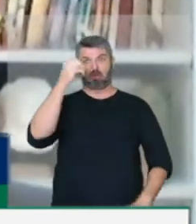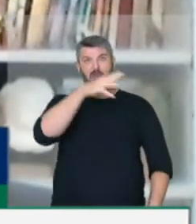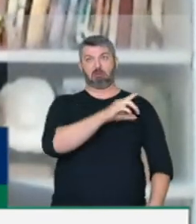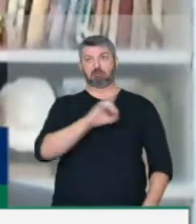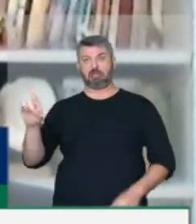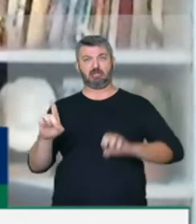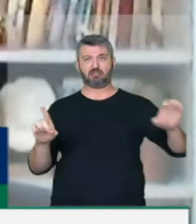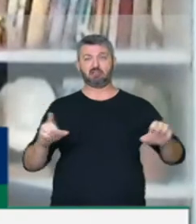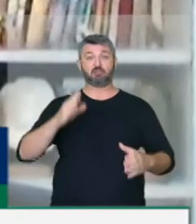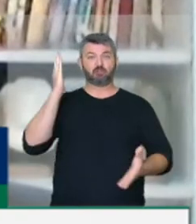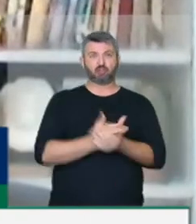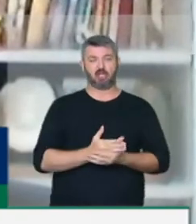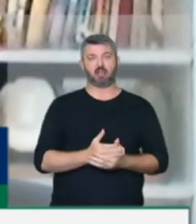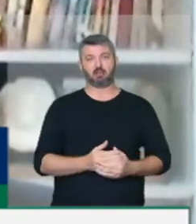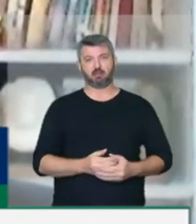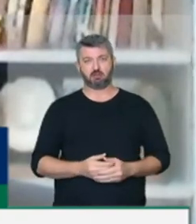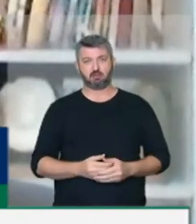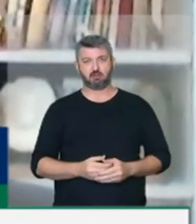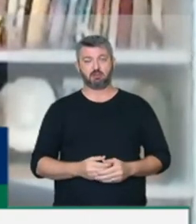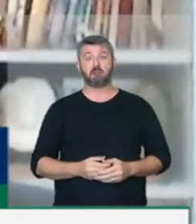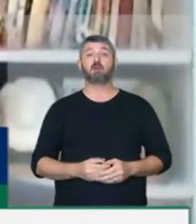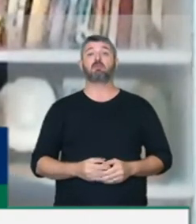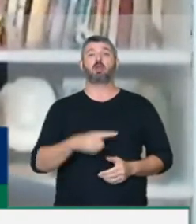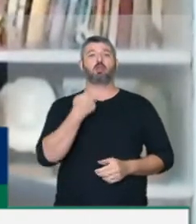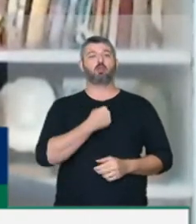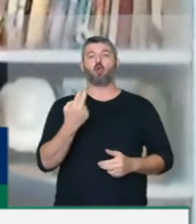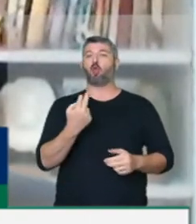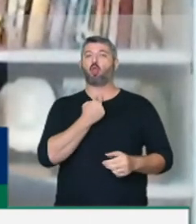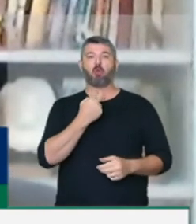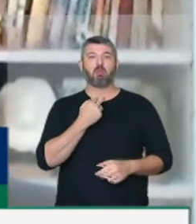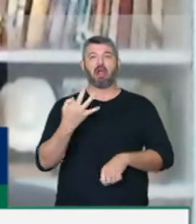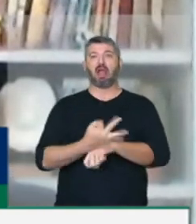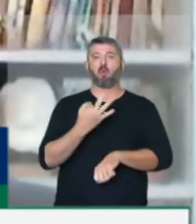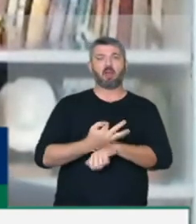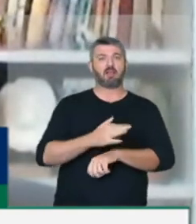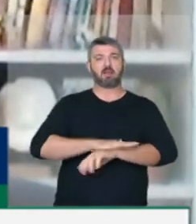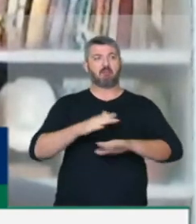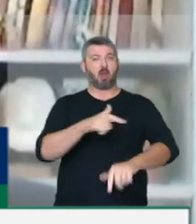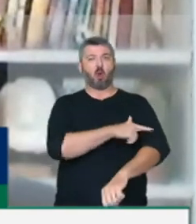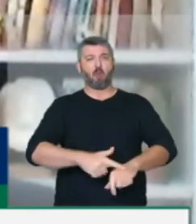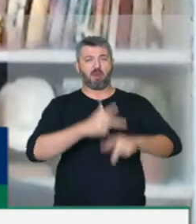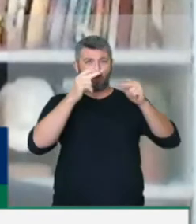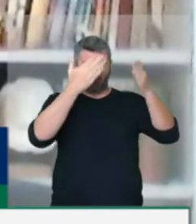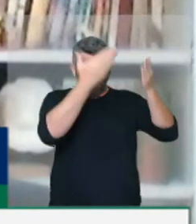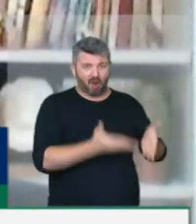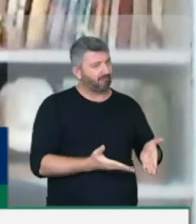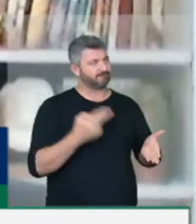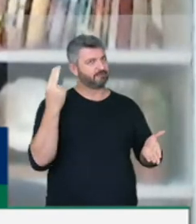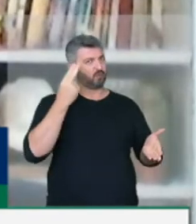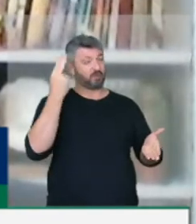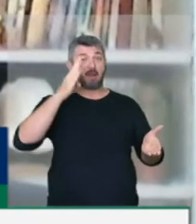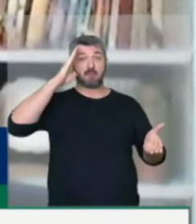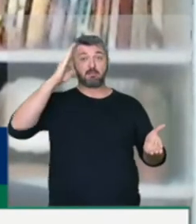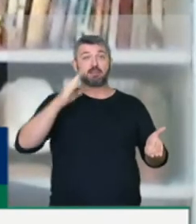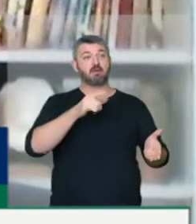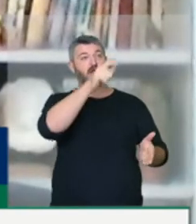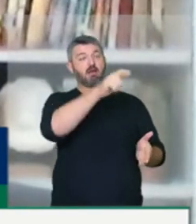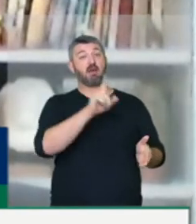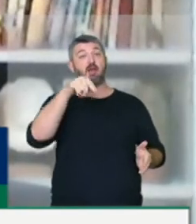e a este autoritarismo. Não podemos mais tolerar esse tipo de conduta, especialmente em se tratando